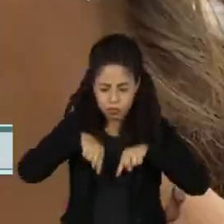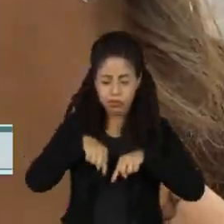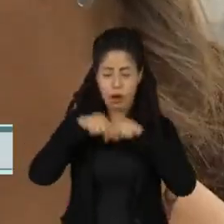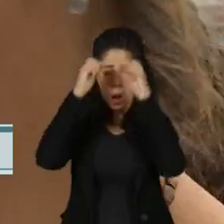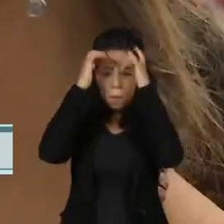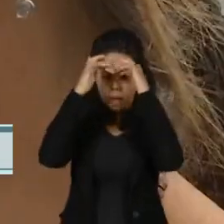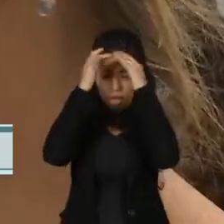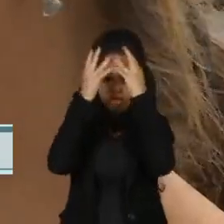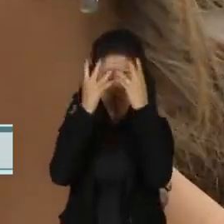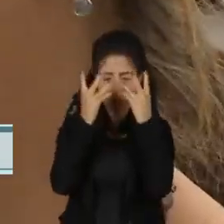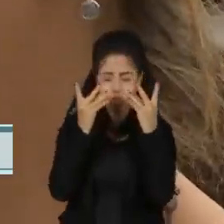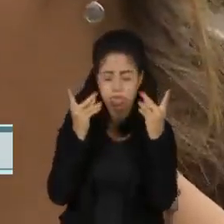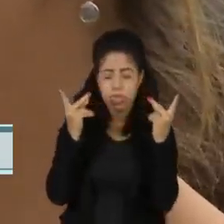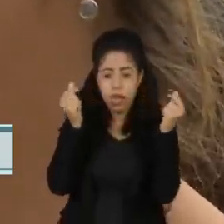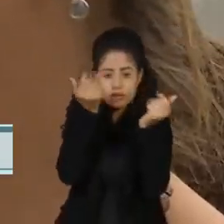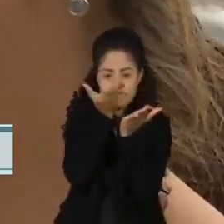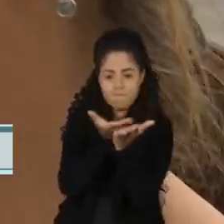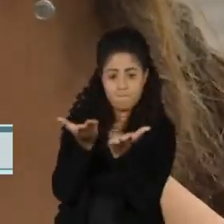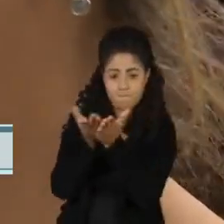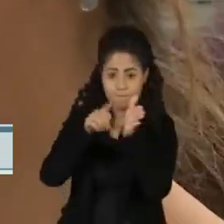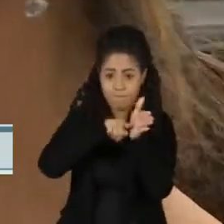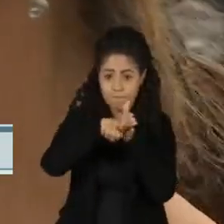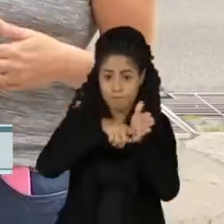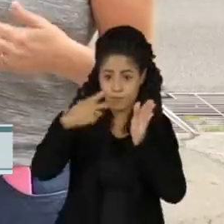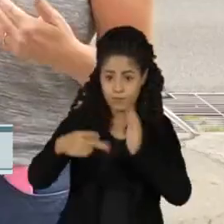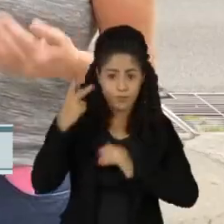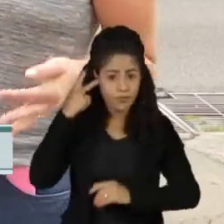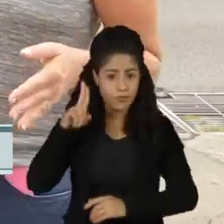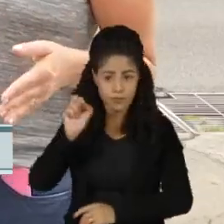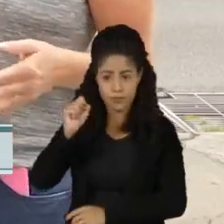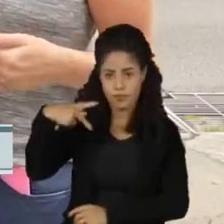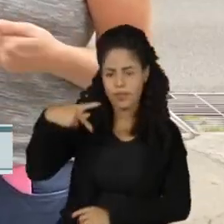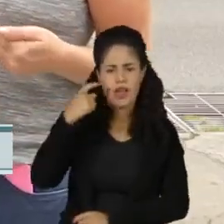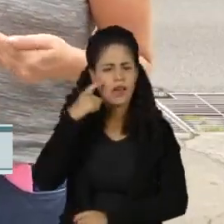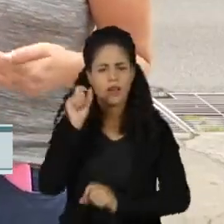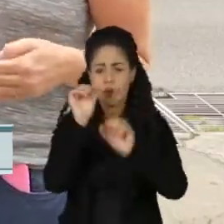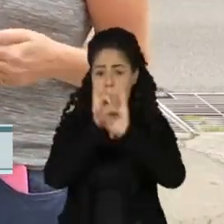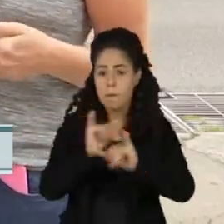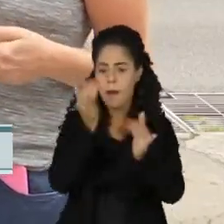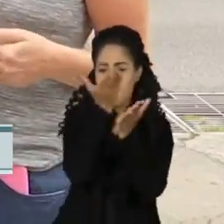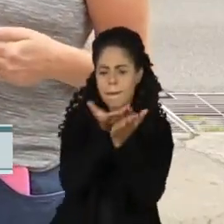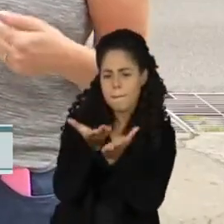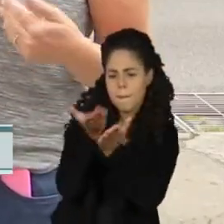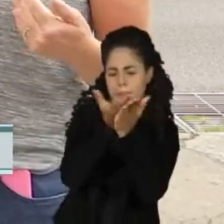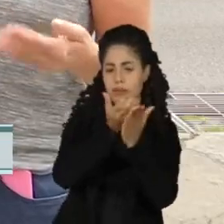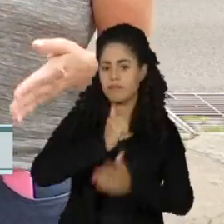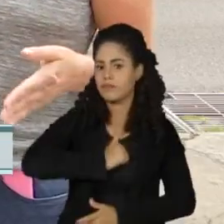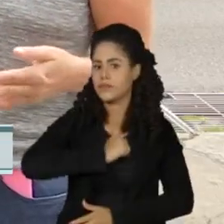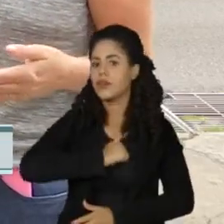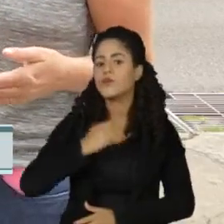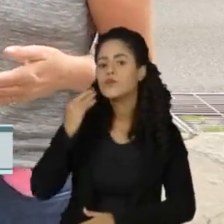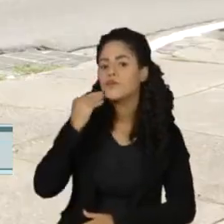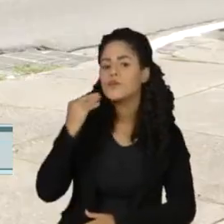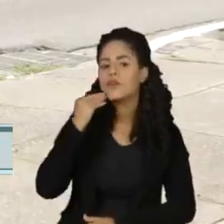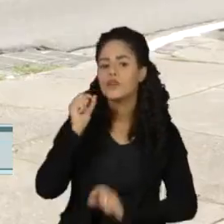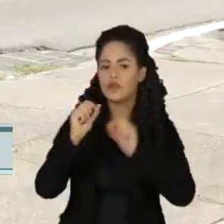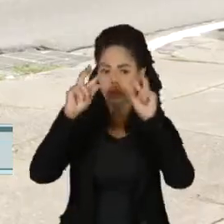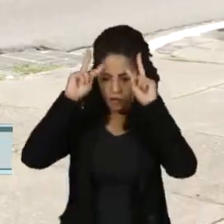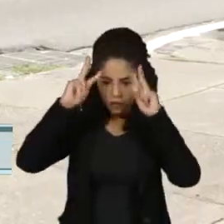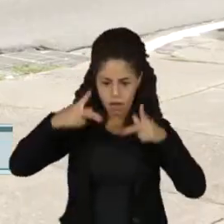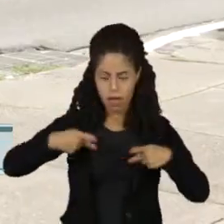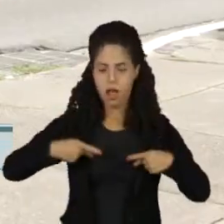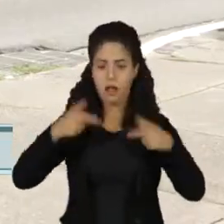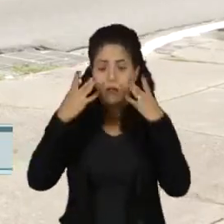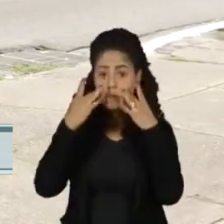neurônios. Esta pesquisadora da Universidade de São Paulo diz que a novidade deste estudo canadense é o teste em humanos e